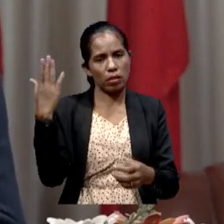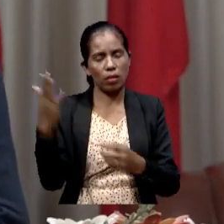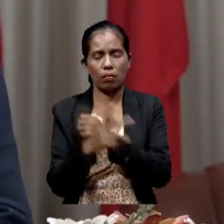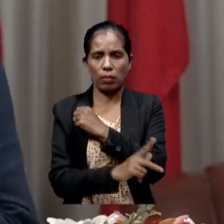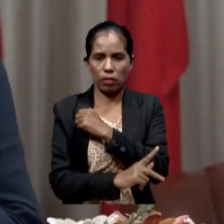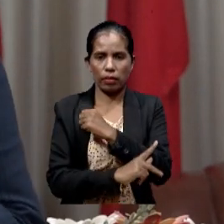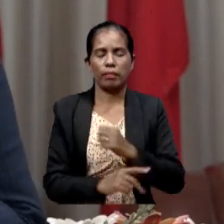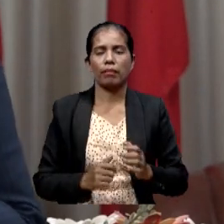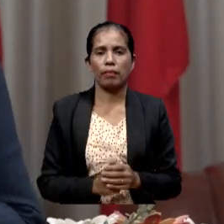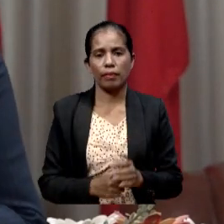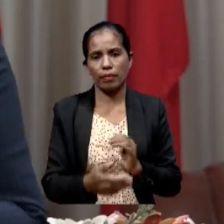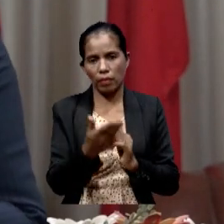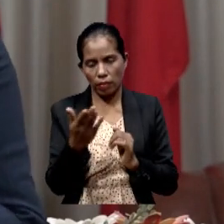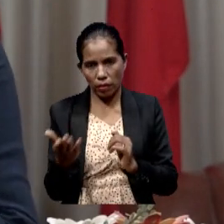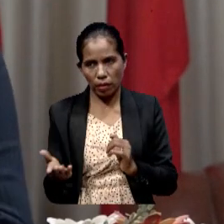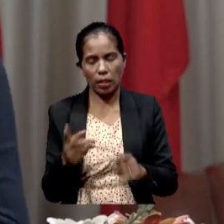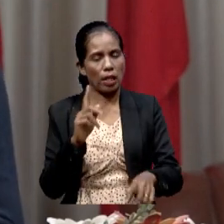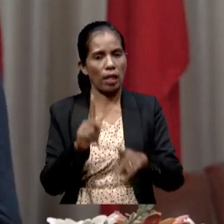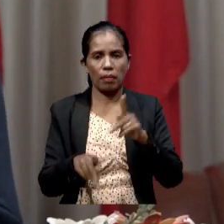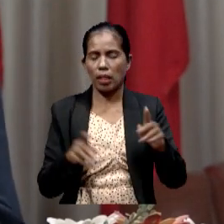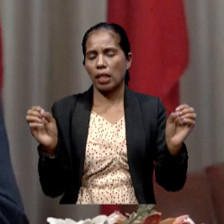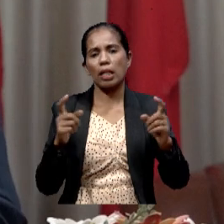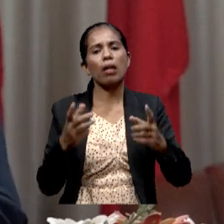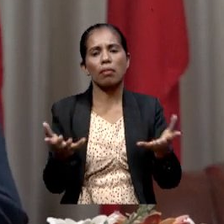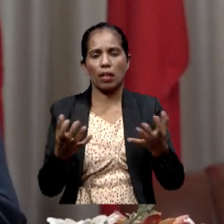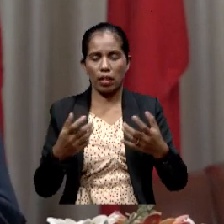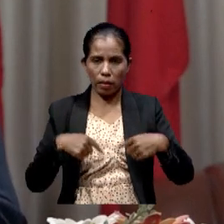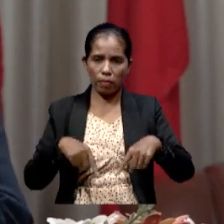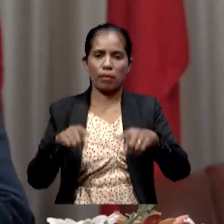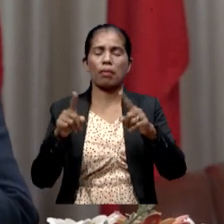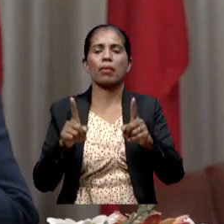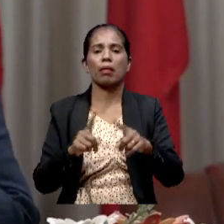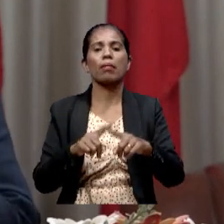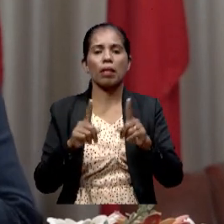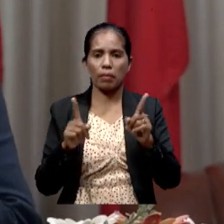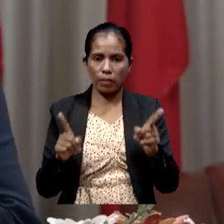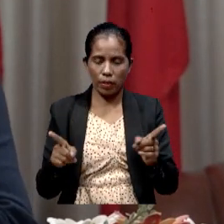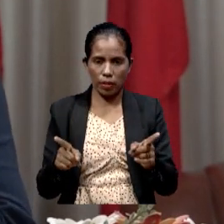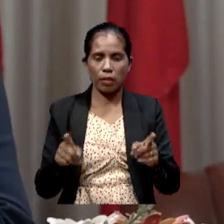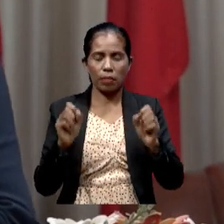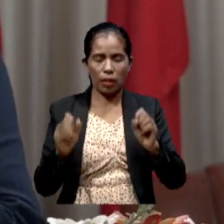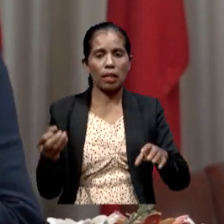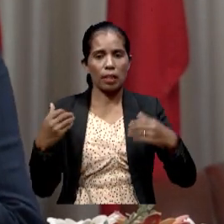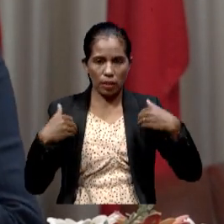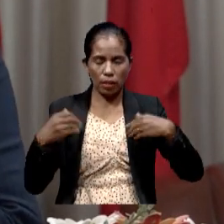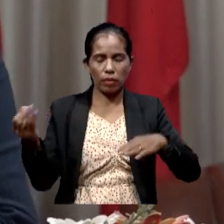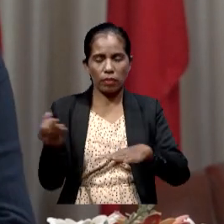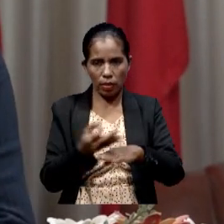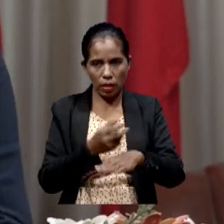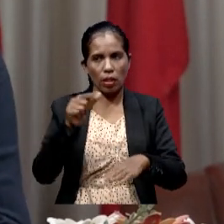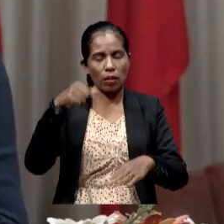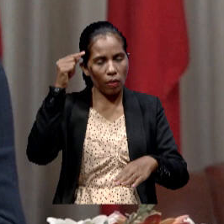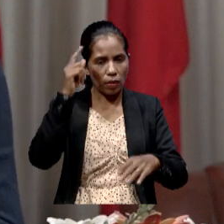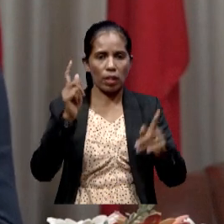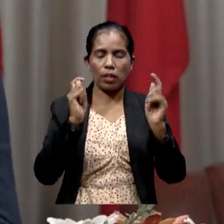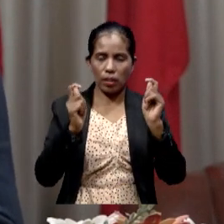Debe alin sira, emere labandu imi lao. Mai be kuanu lao, documento de Lima ona governo tenta